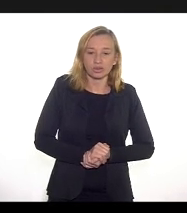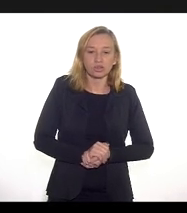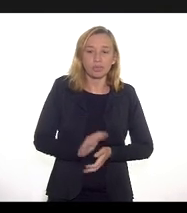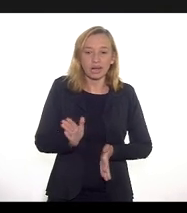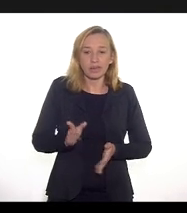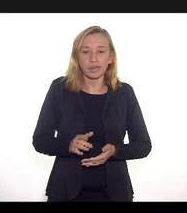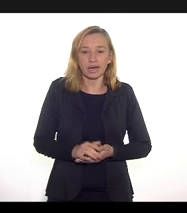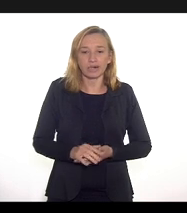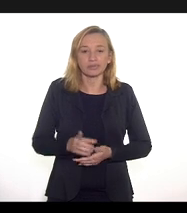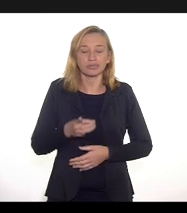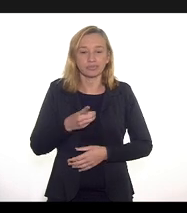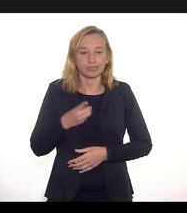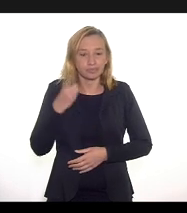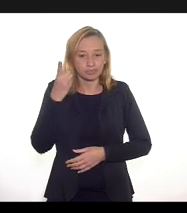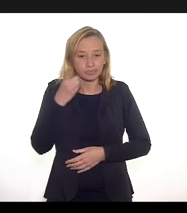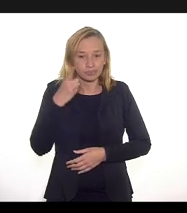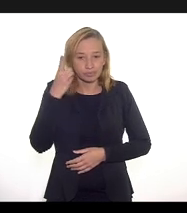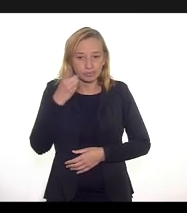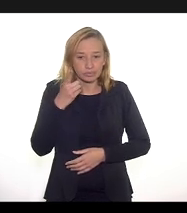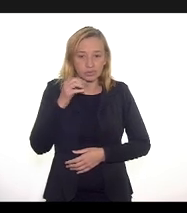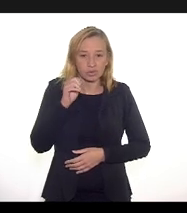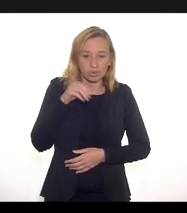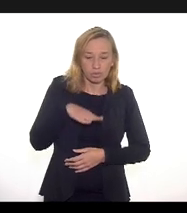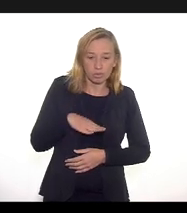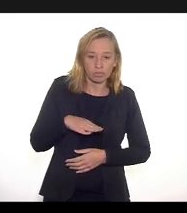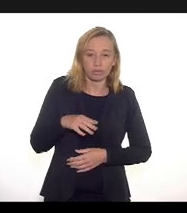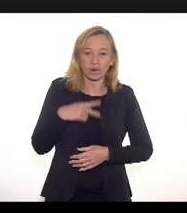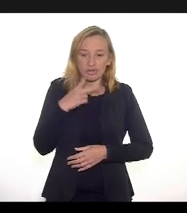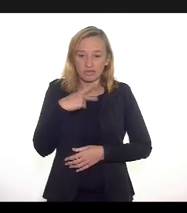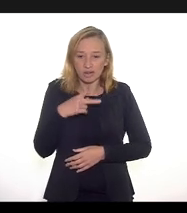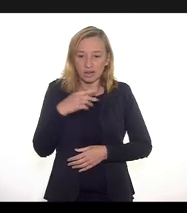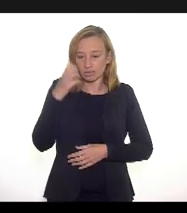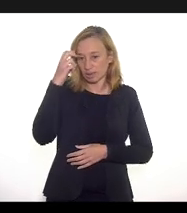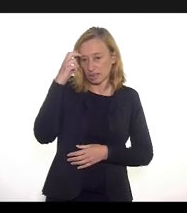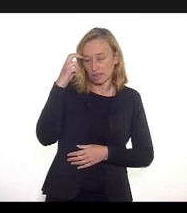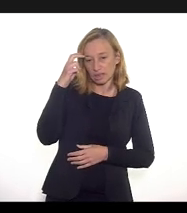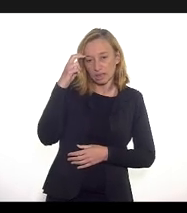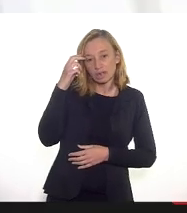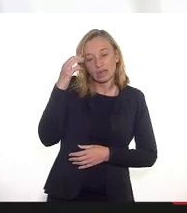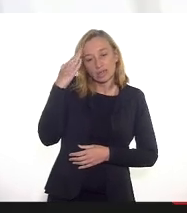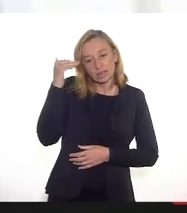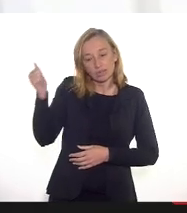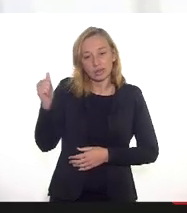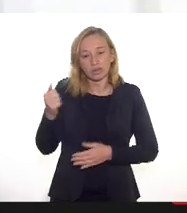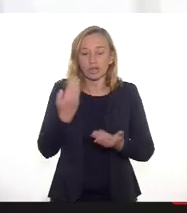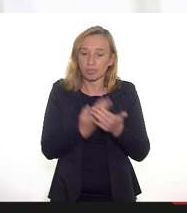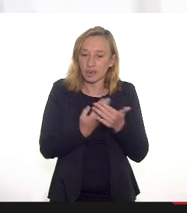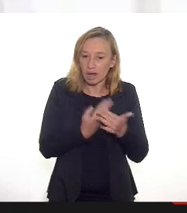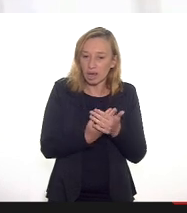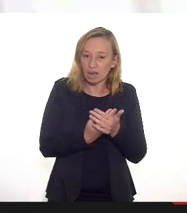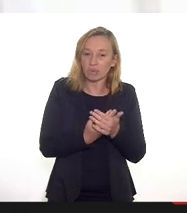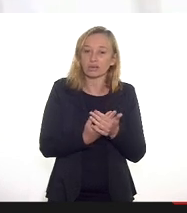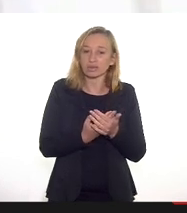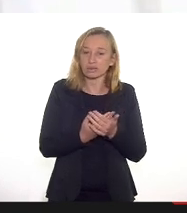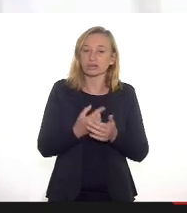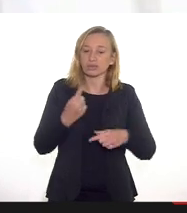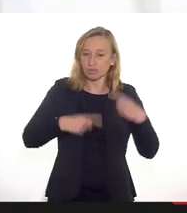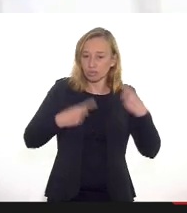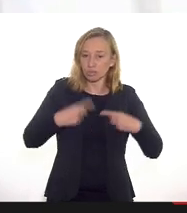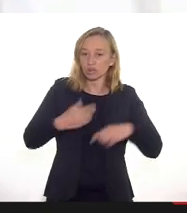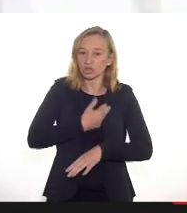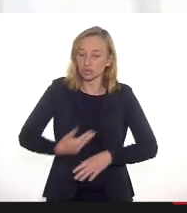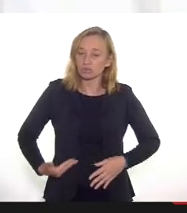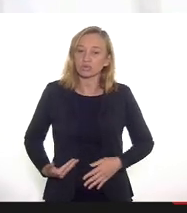Queria só agradecer, deputado Rubens Montanho, pelas palavras, pela tremenda sabedoria, pela aula que nos deu aqui hoje. Realmente, a gente tem que lidar com políticas